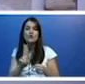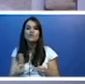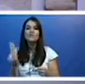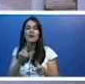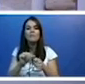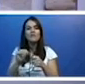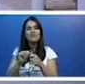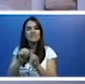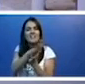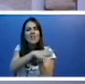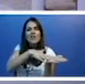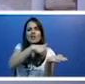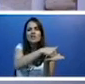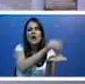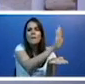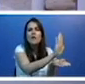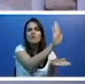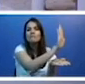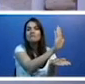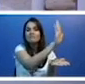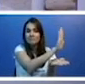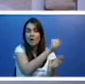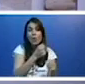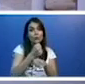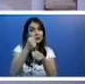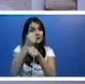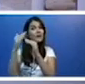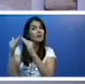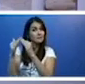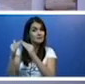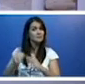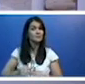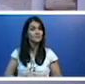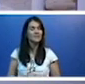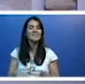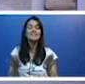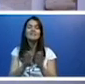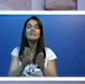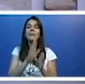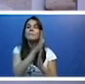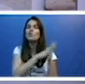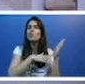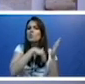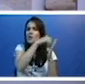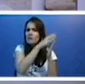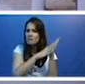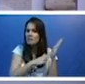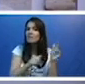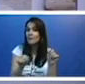da argamassa, utilizada em construções civis e, além disso, nas pinturas, que é a caiação, e